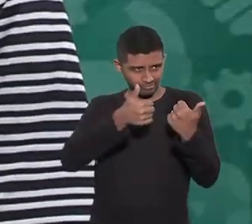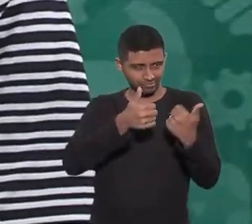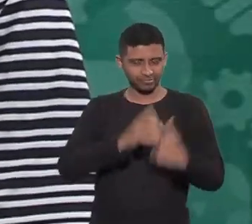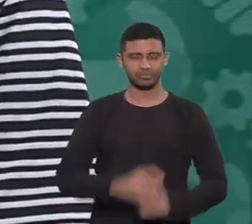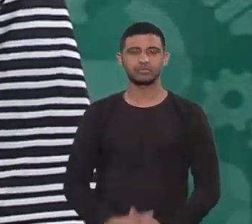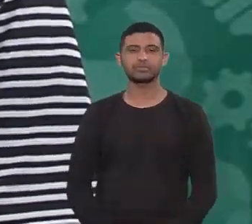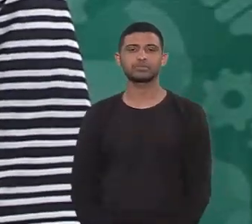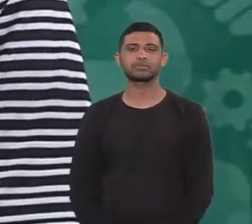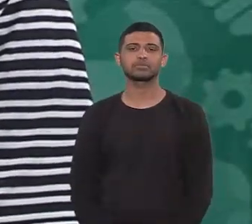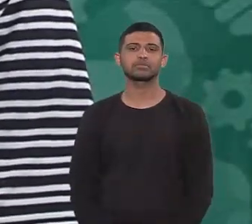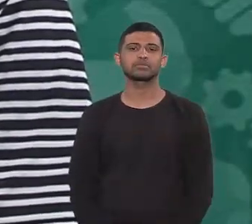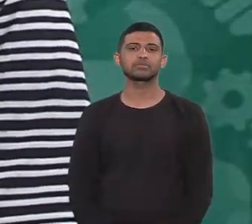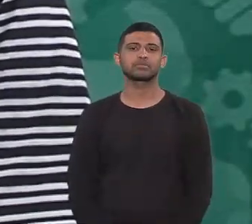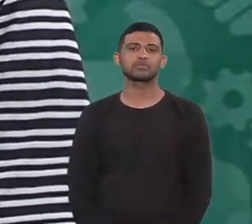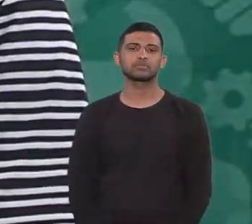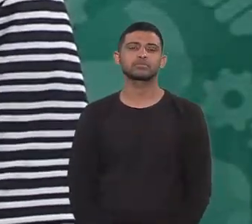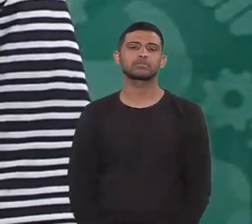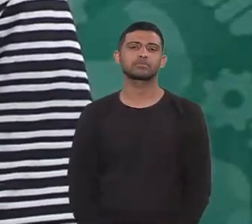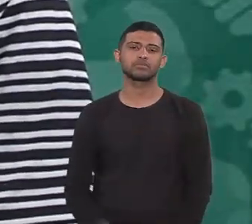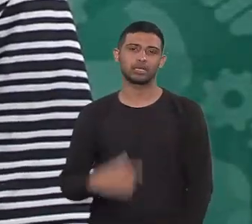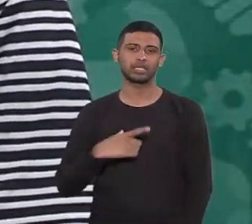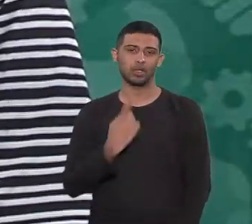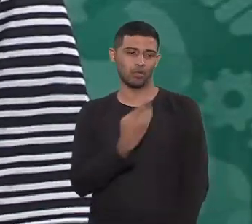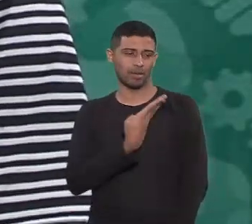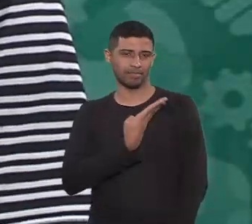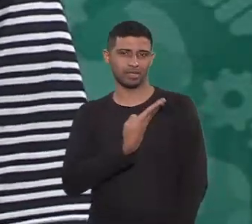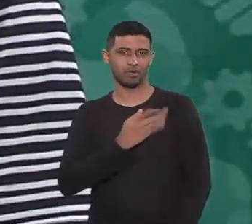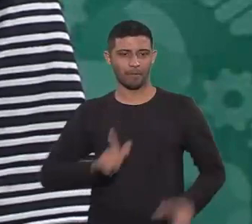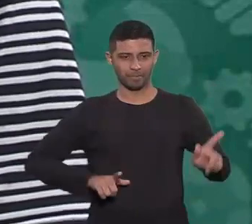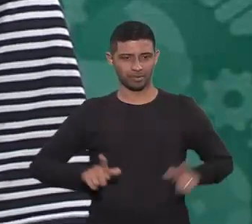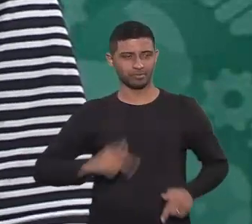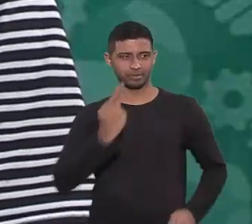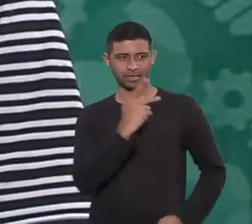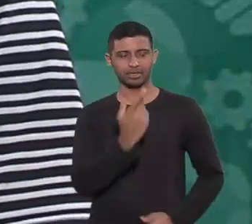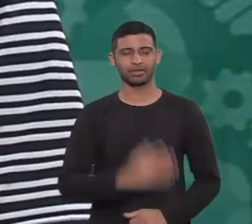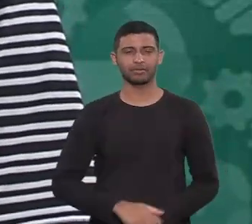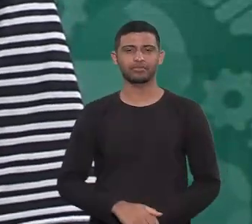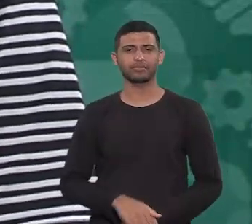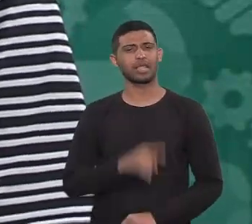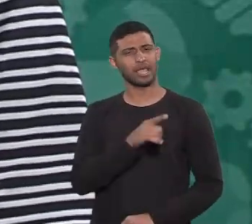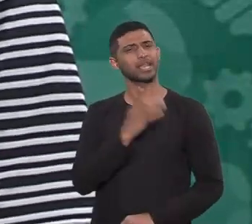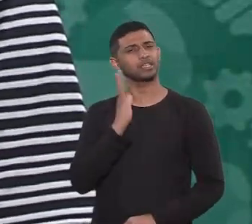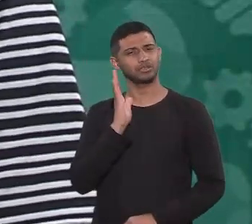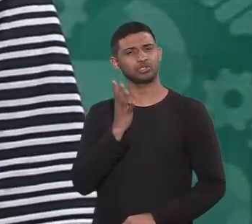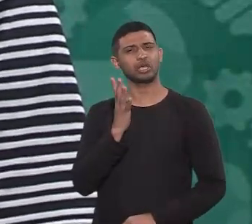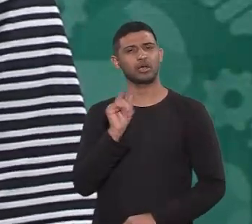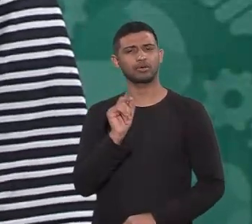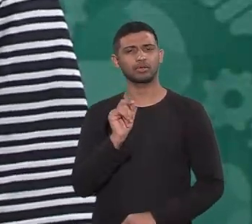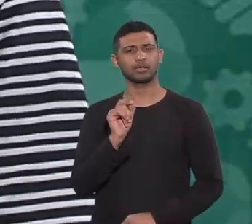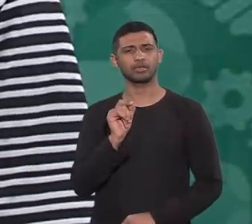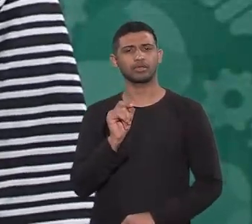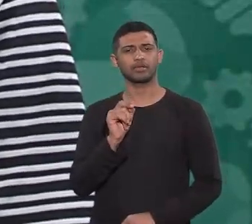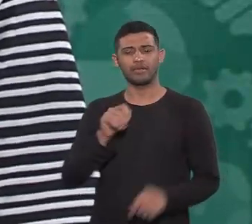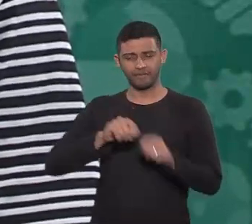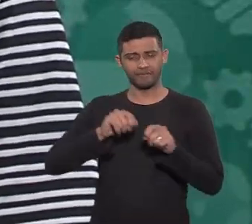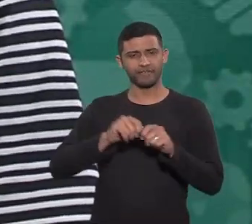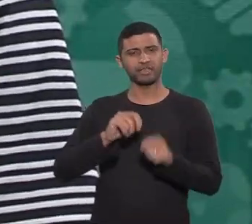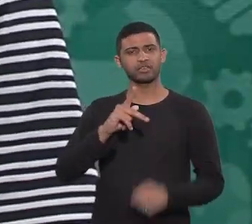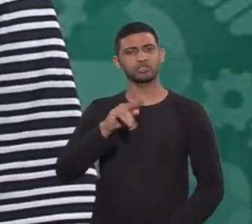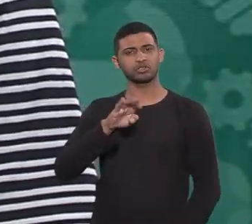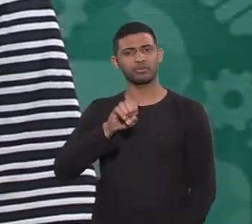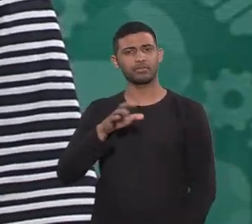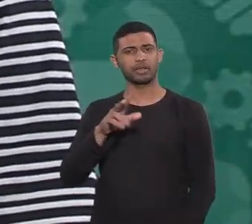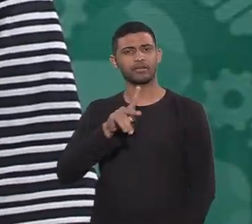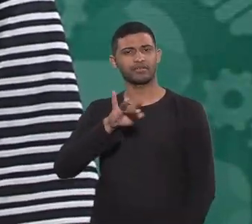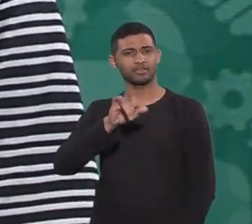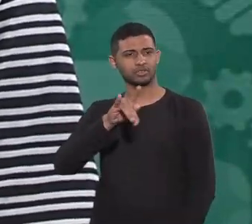que lá. E eu tenho um amigo, que é primo dela, que já fez o pré-vestibular